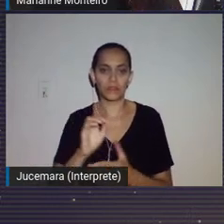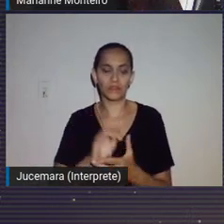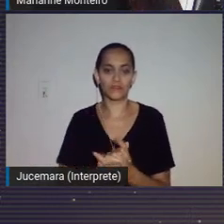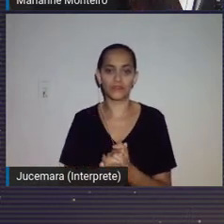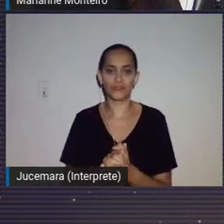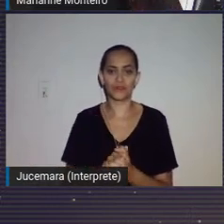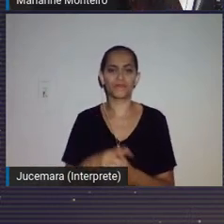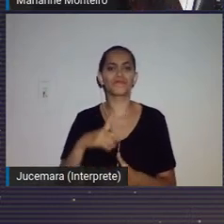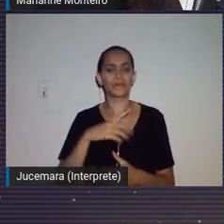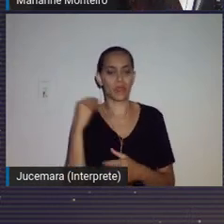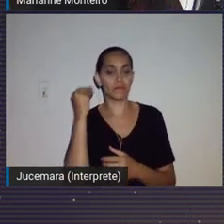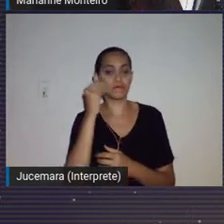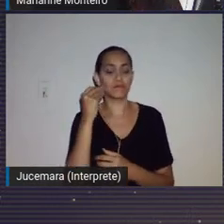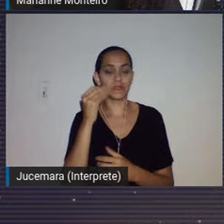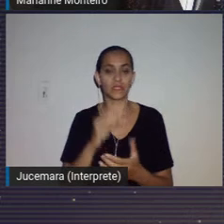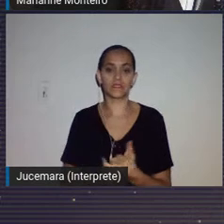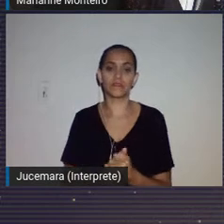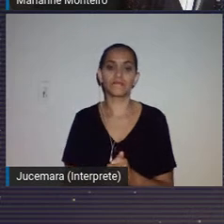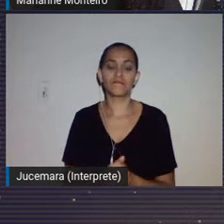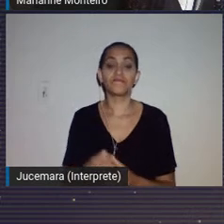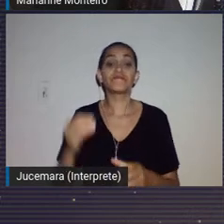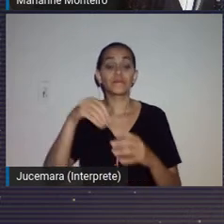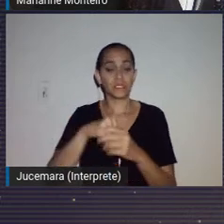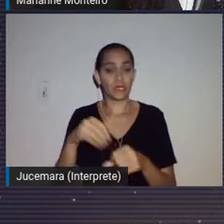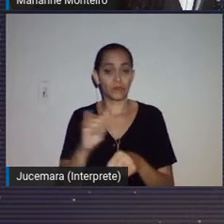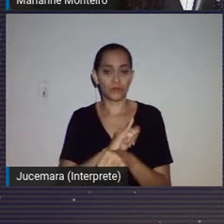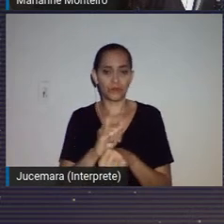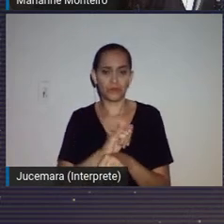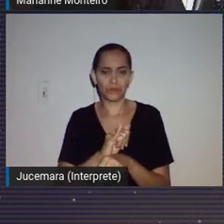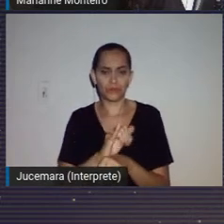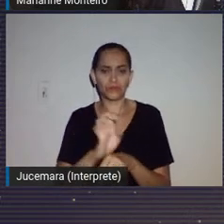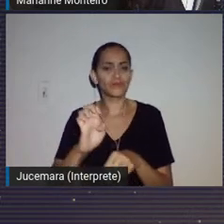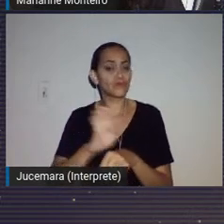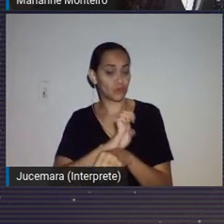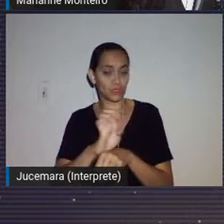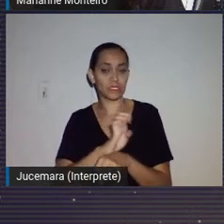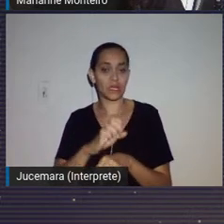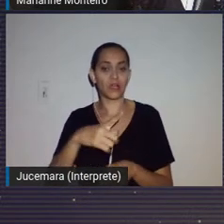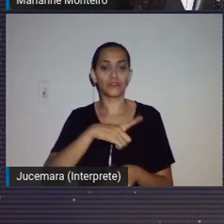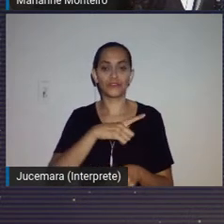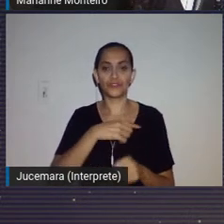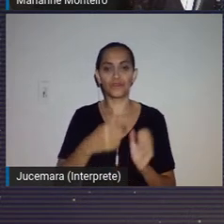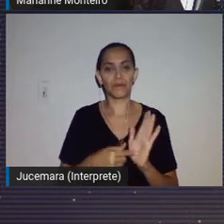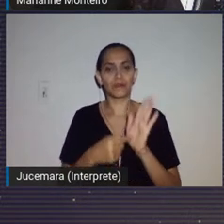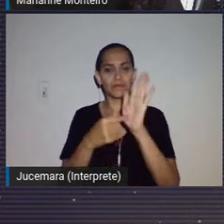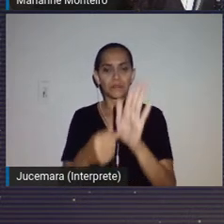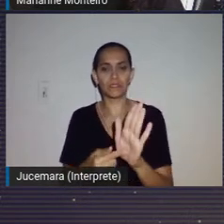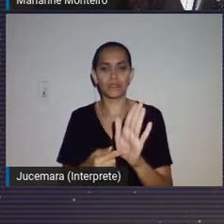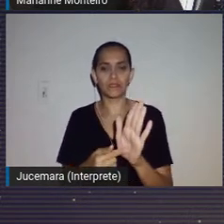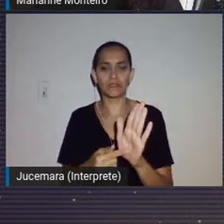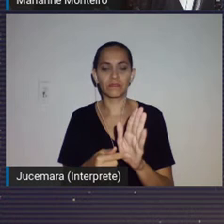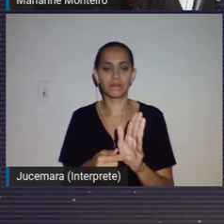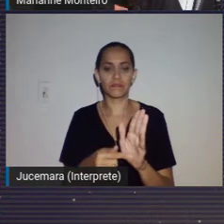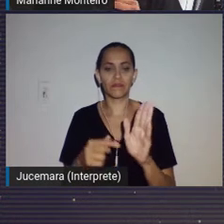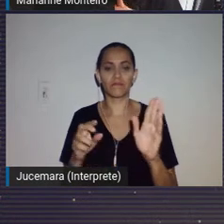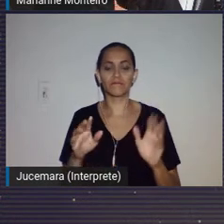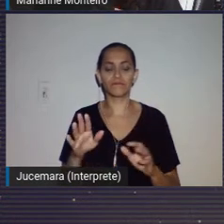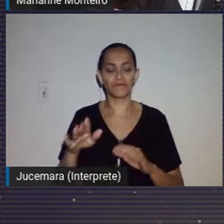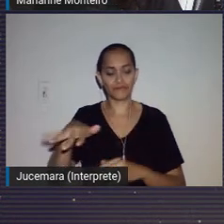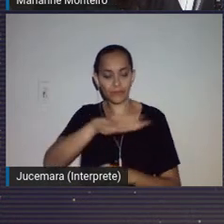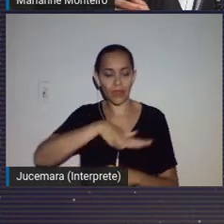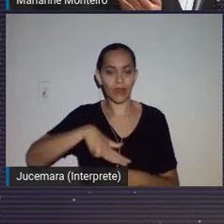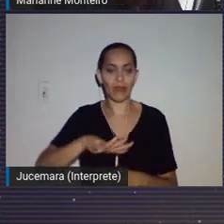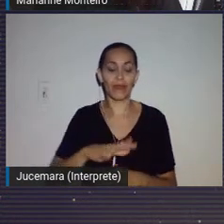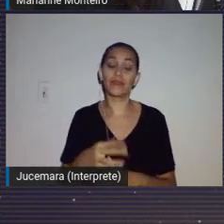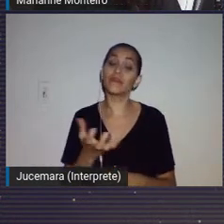estágio eu tive mais exposição ainda a deep learning e machine learning. E aí eu meio que decidi continuar